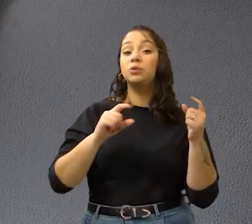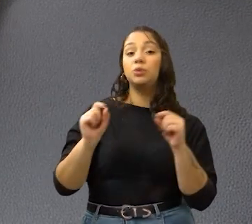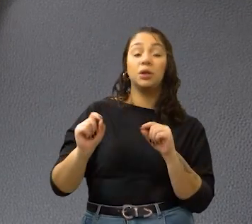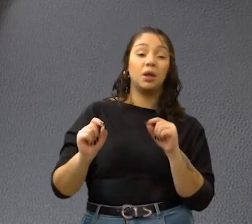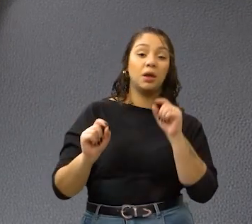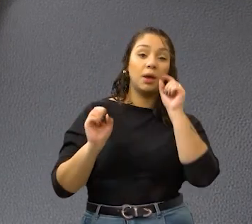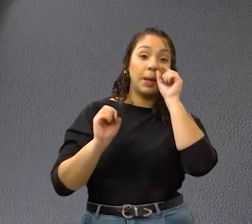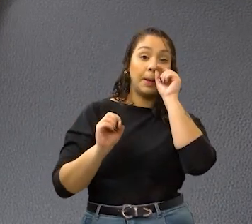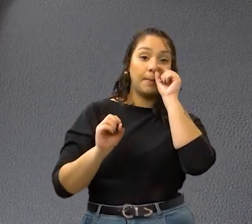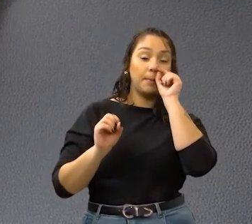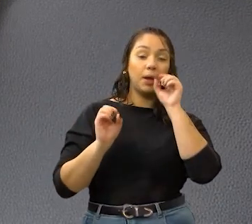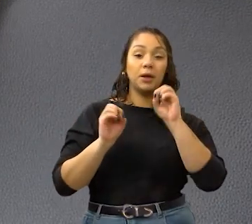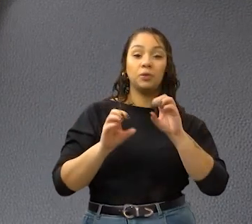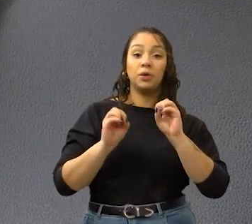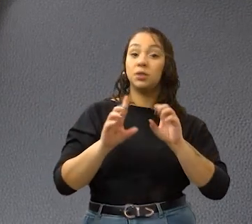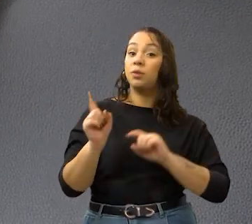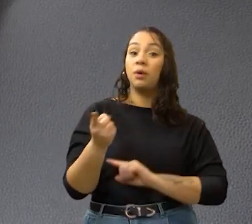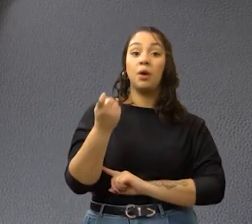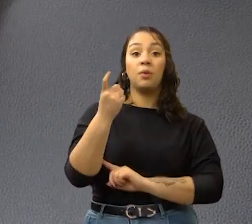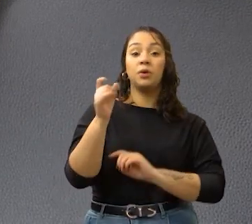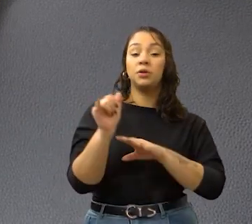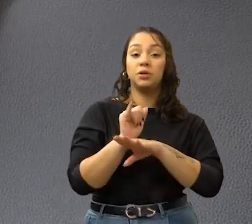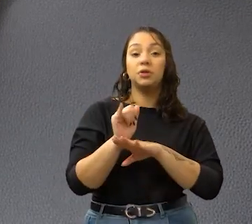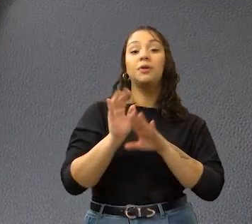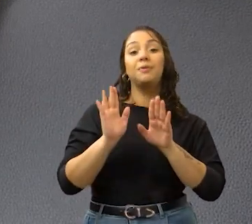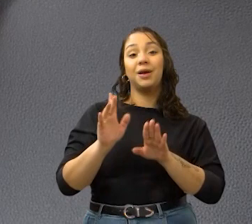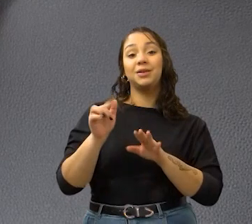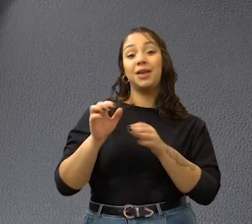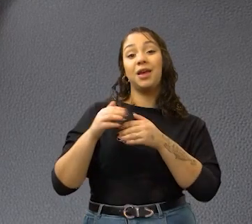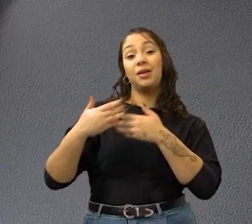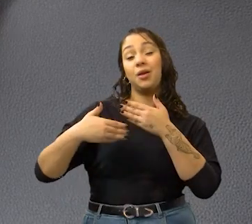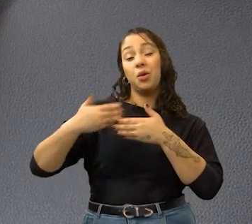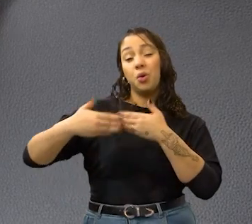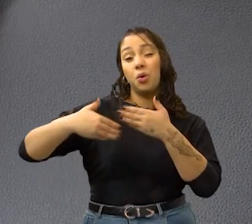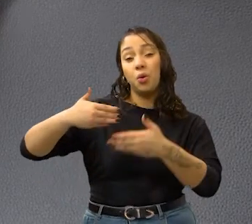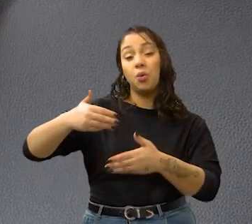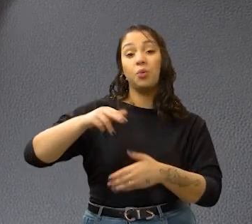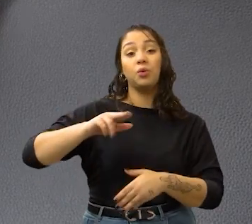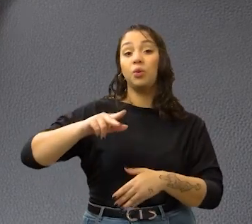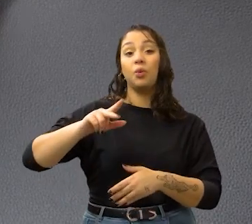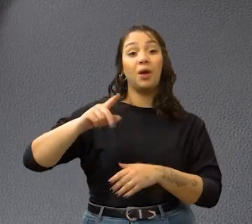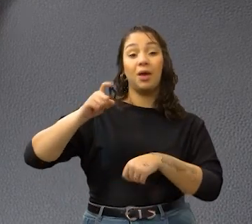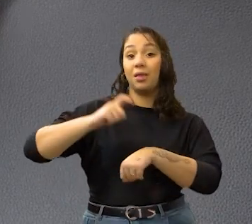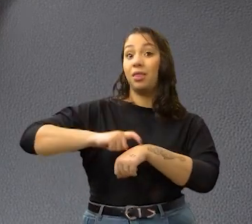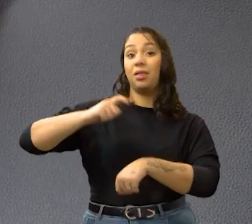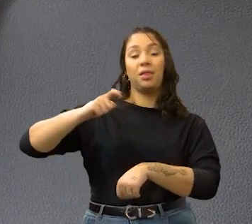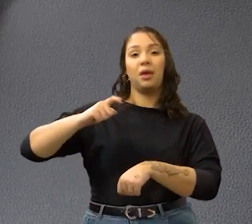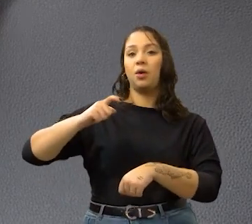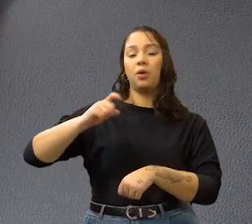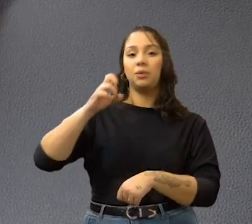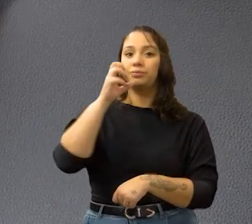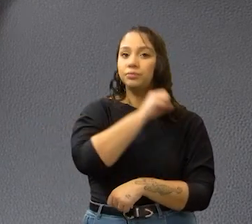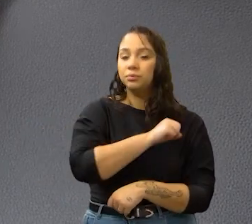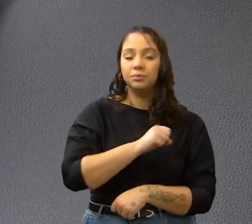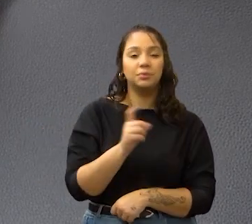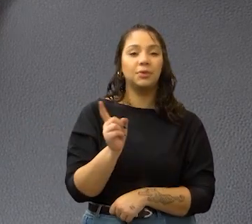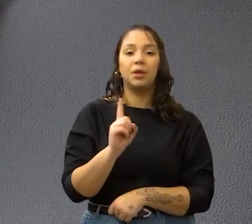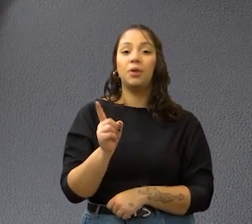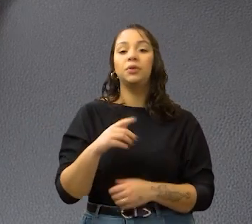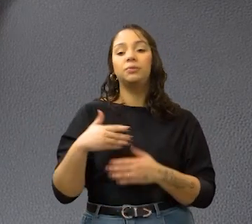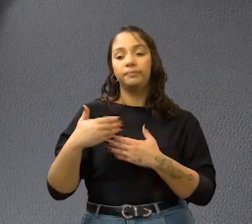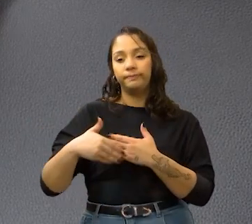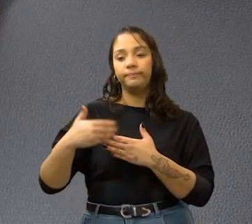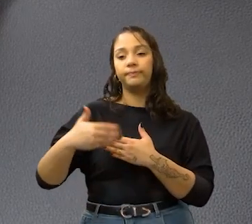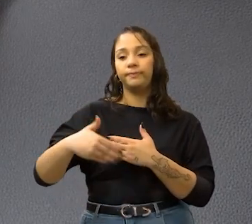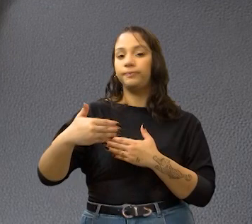precisa acontecer. A educação é o único caminho que tem para fazer isso. Mas, como você disse, é um caminho longo. Não é um caminho que vai acontecer de uma hora para outra, né?